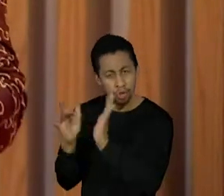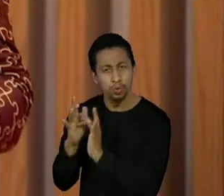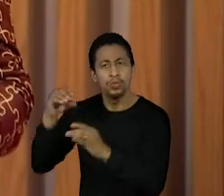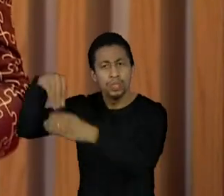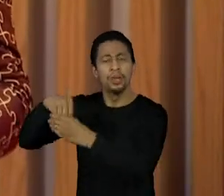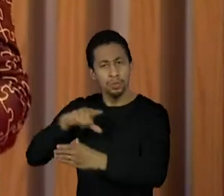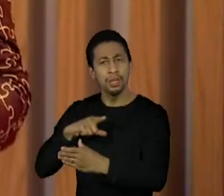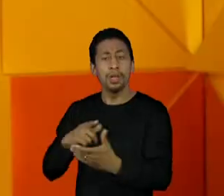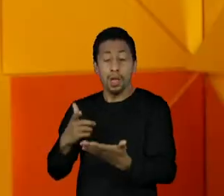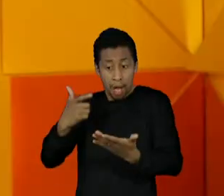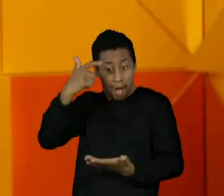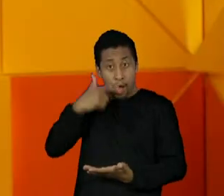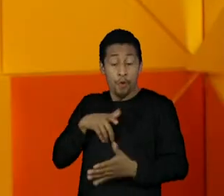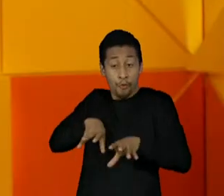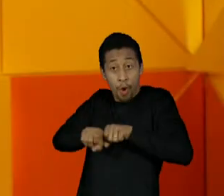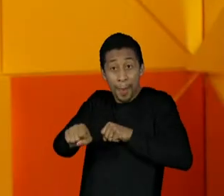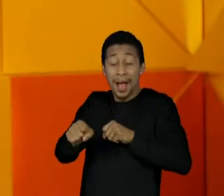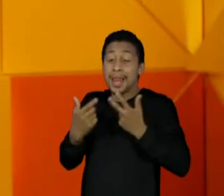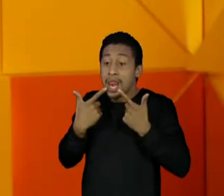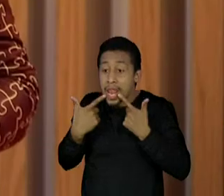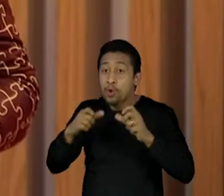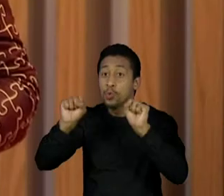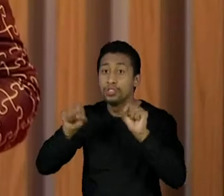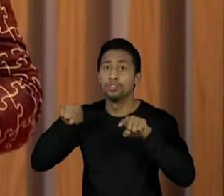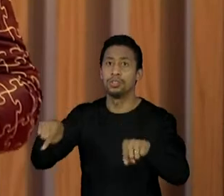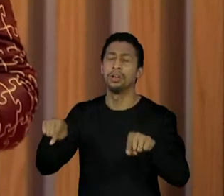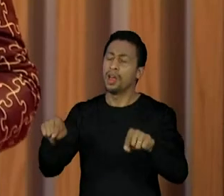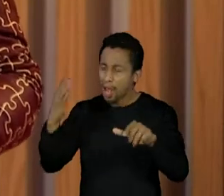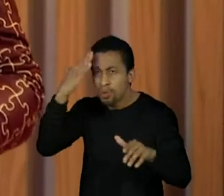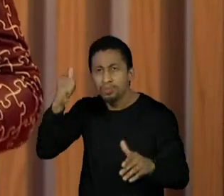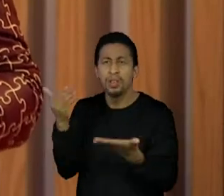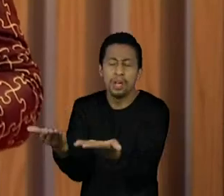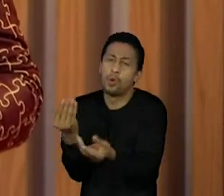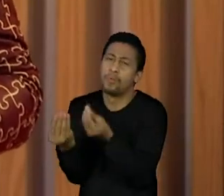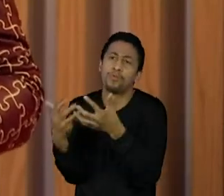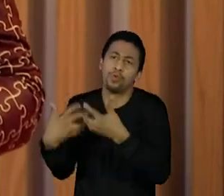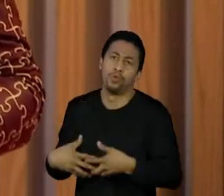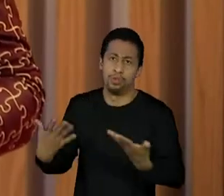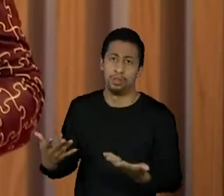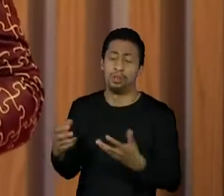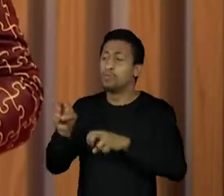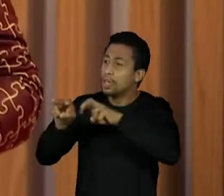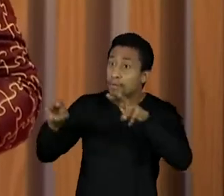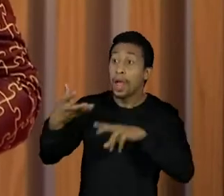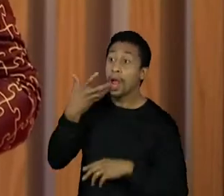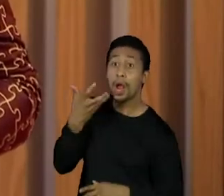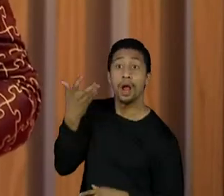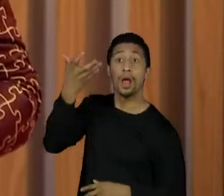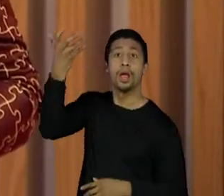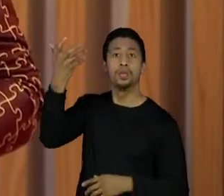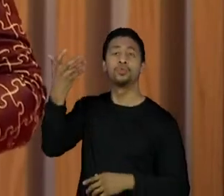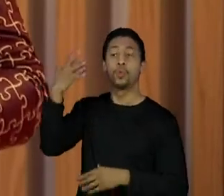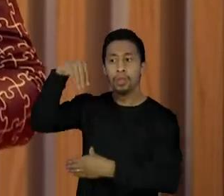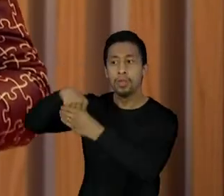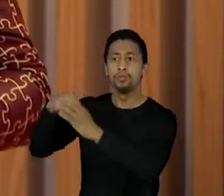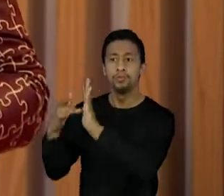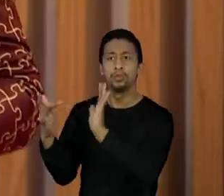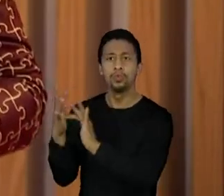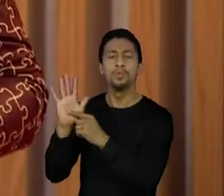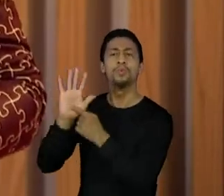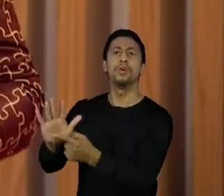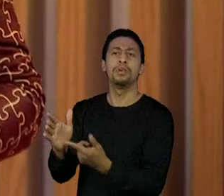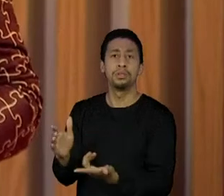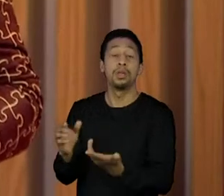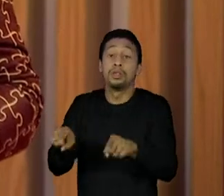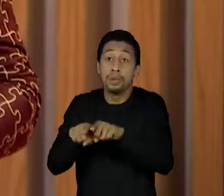especialidade é o discurso. Você vai lá, você vê os cantos, você vê a oralidade e a figura de Jesus, a figura